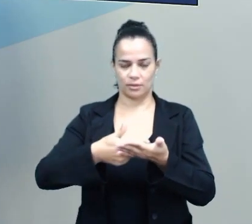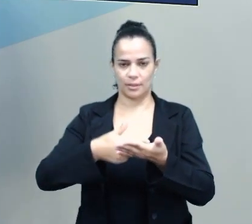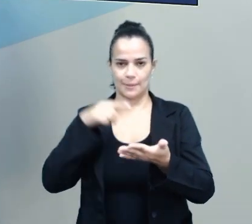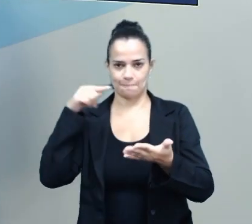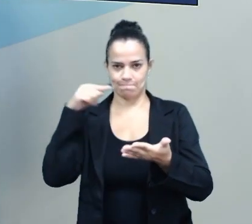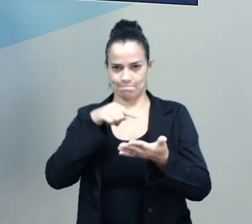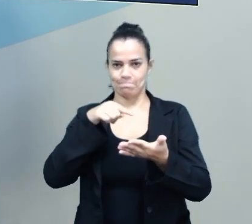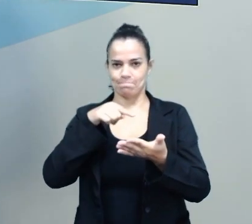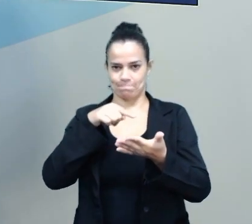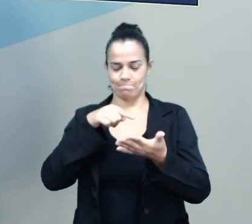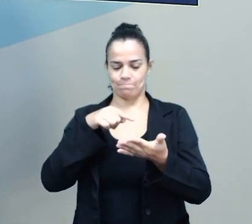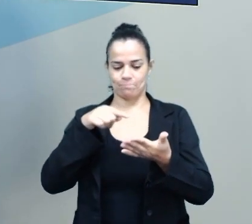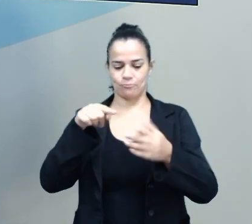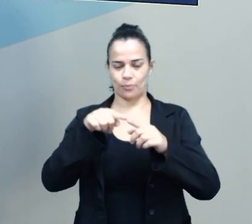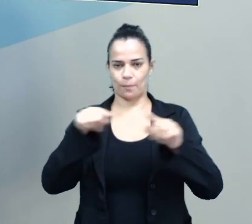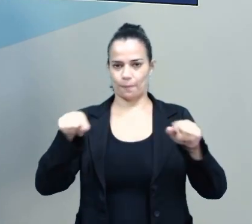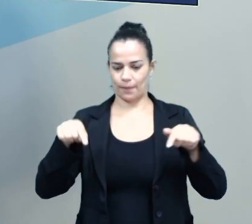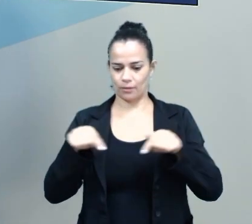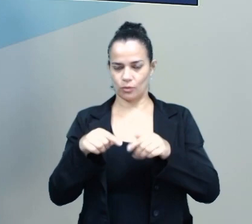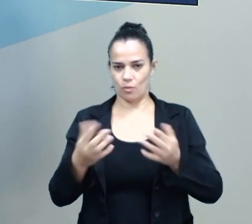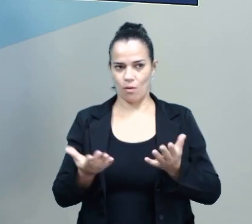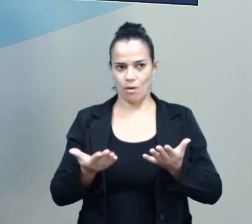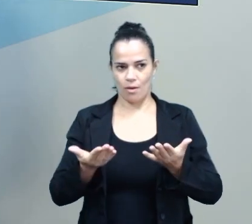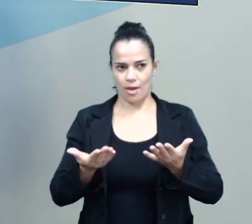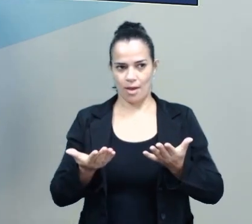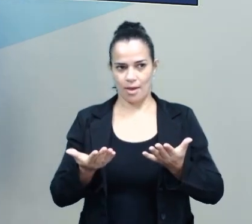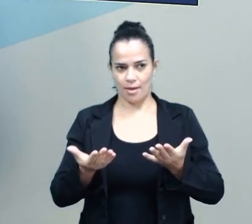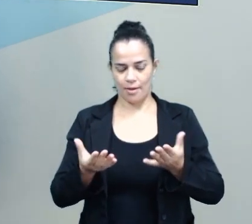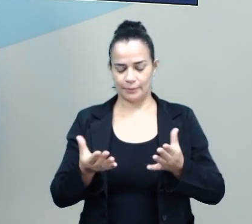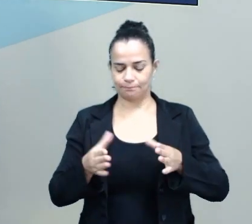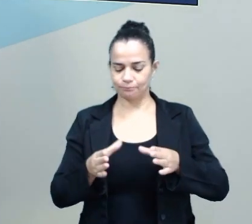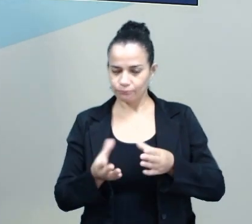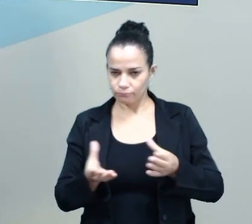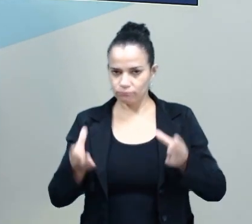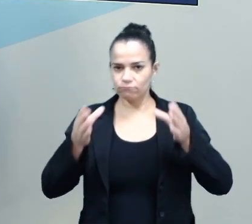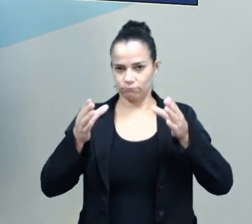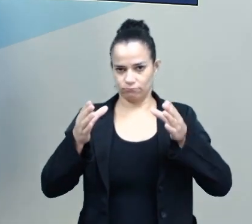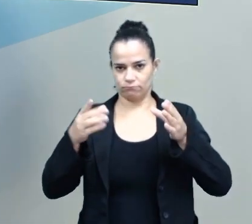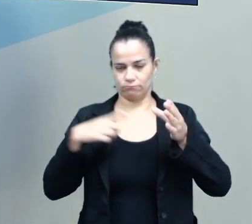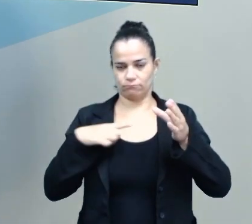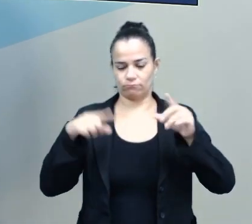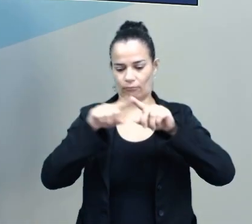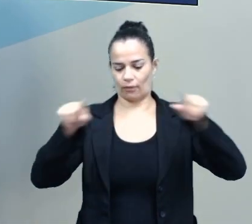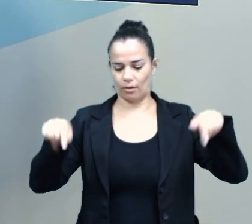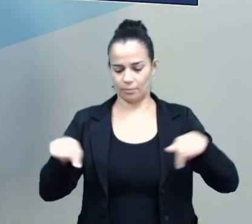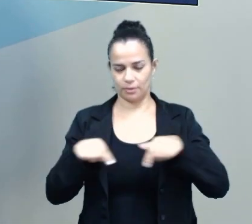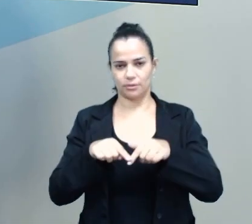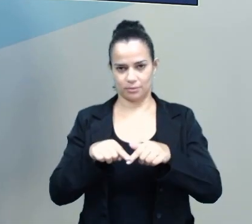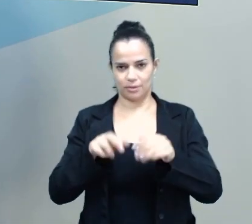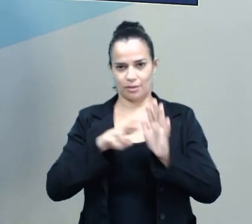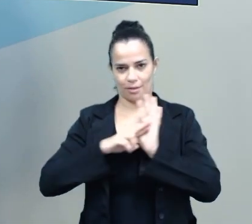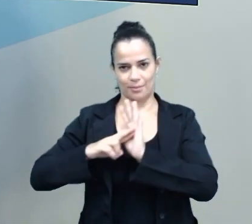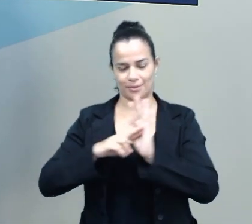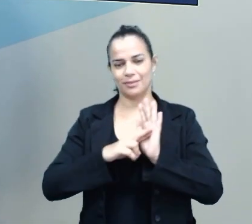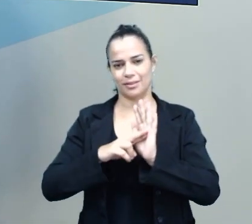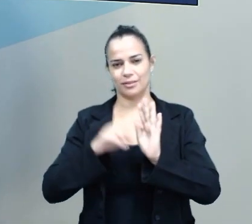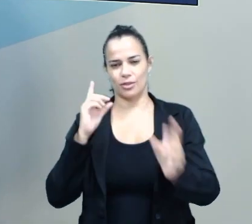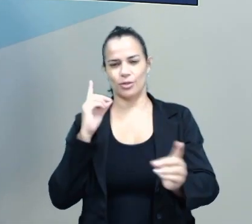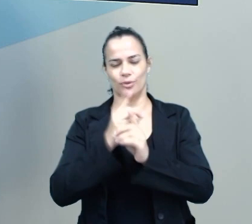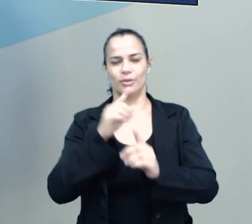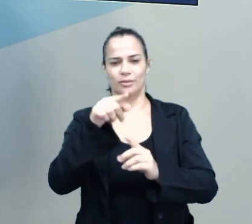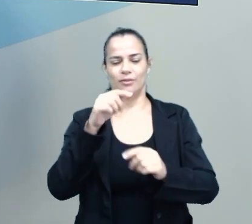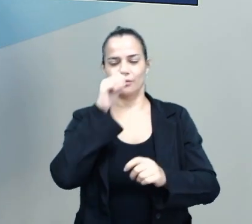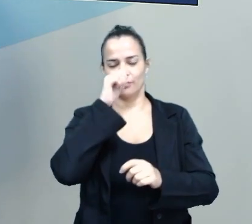esse cubo, esse aquário, que tem a representação de um cubo. E encontre, faça você